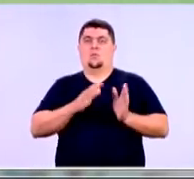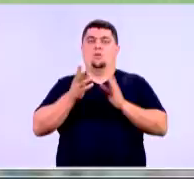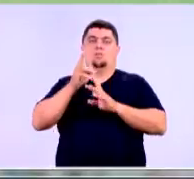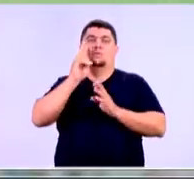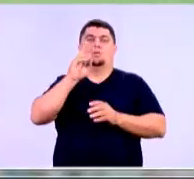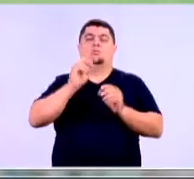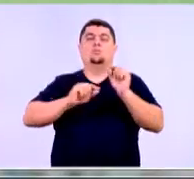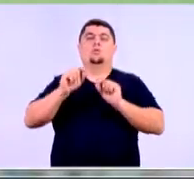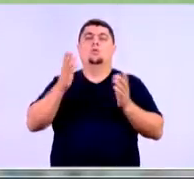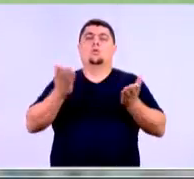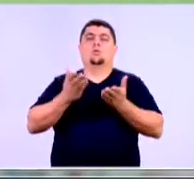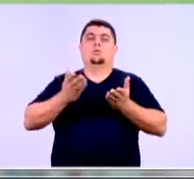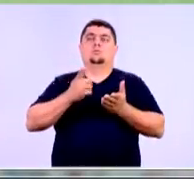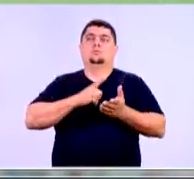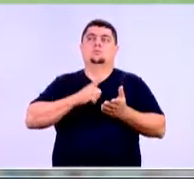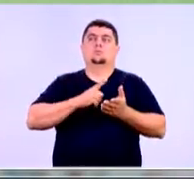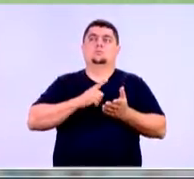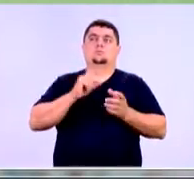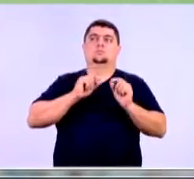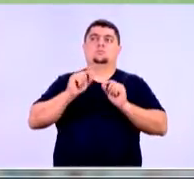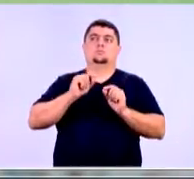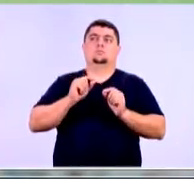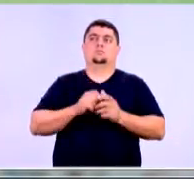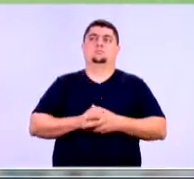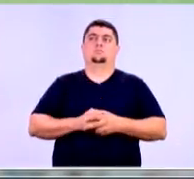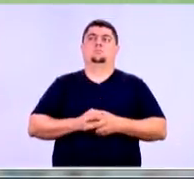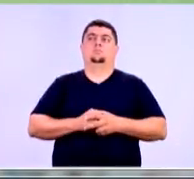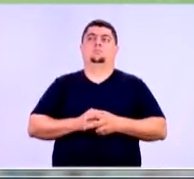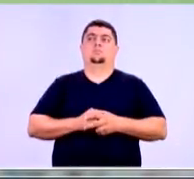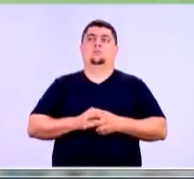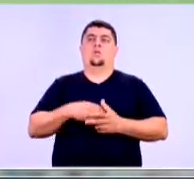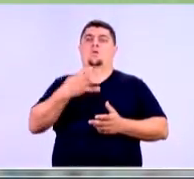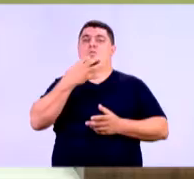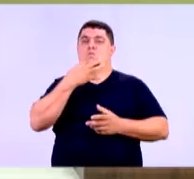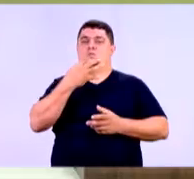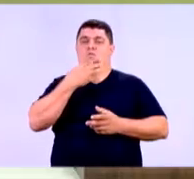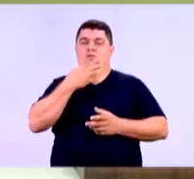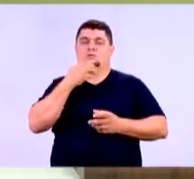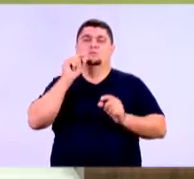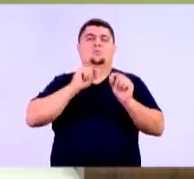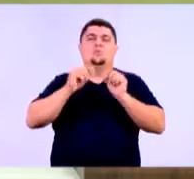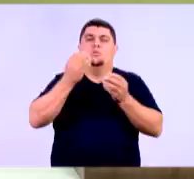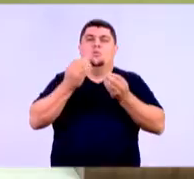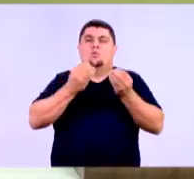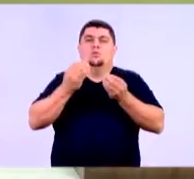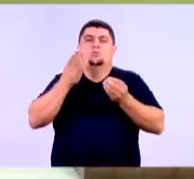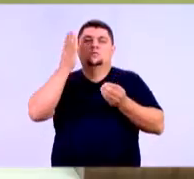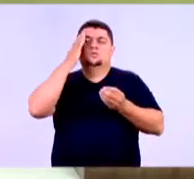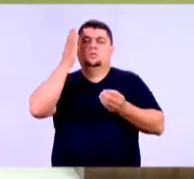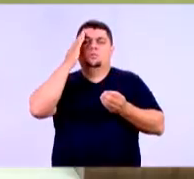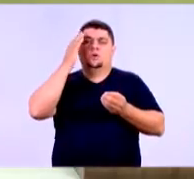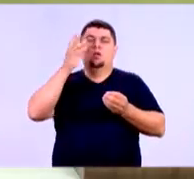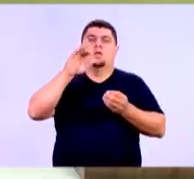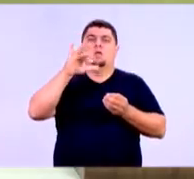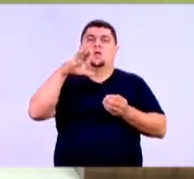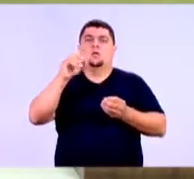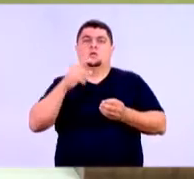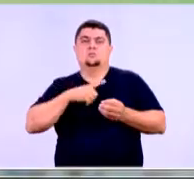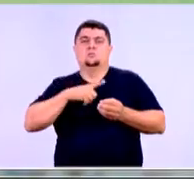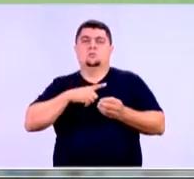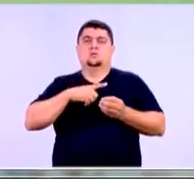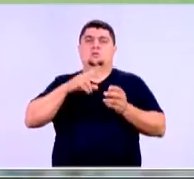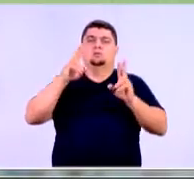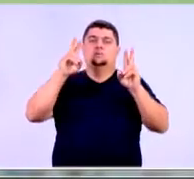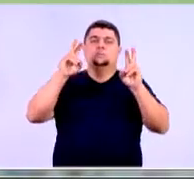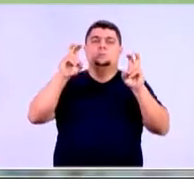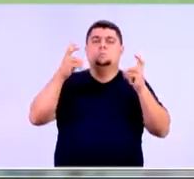hoje? O que nós veremos na teleaula de hoje, professor? Hoje nós vamos conhecer as ferramentas de mensuração de risco, discutir técnicas